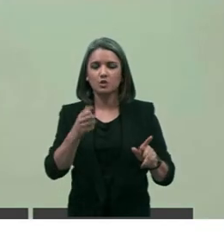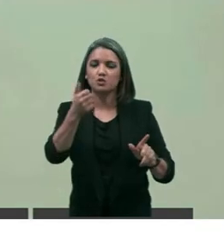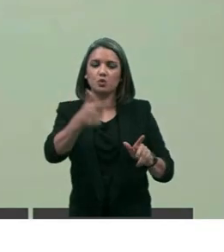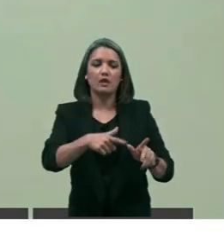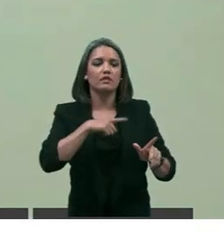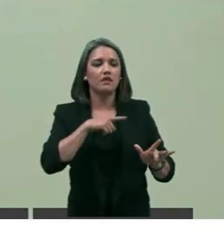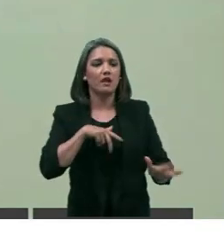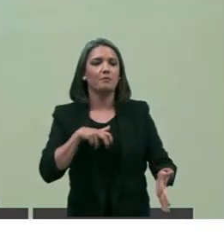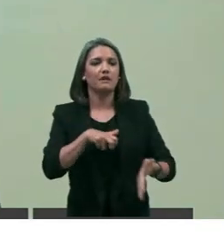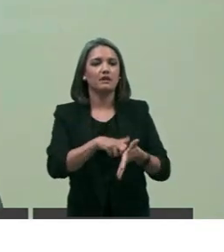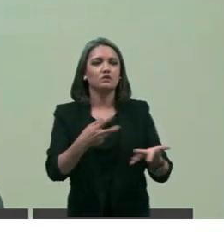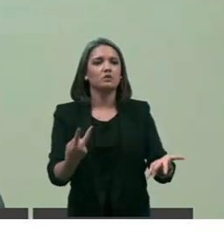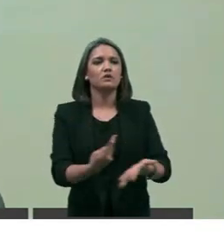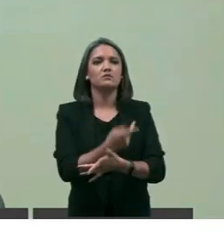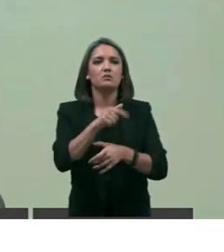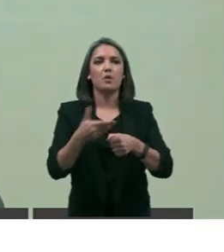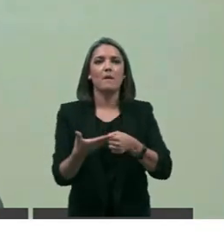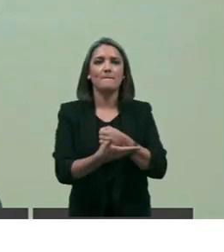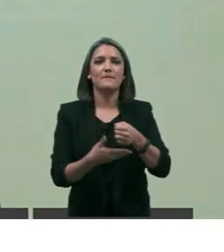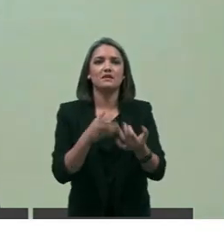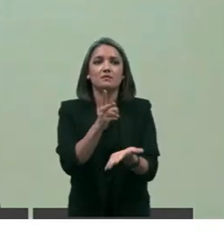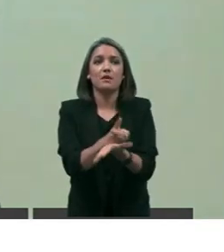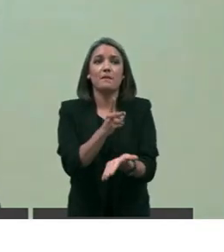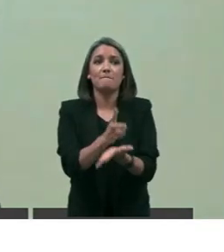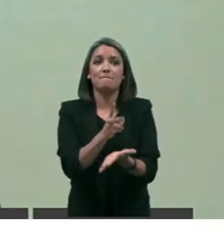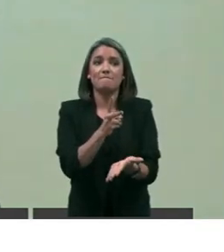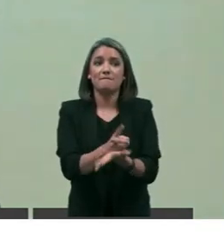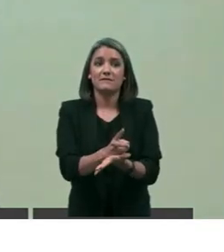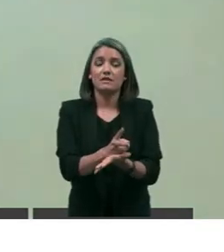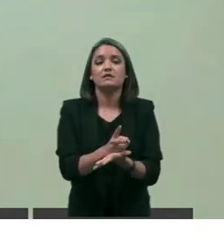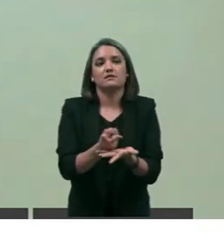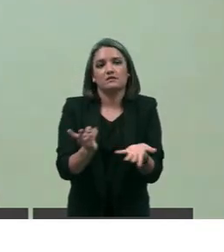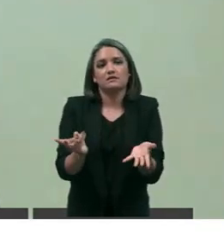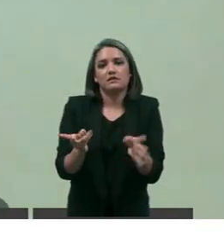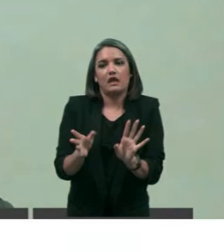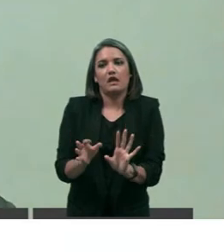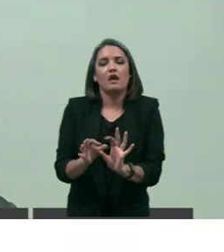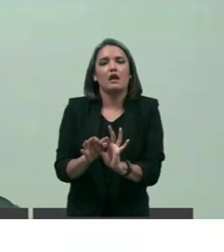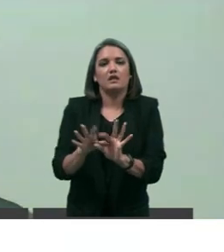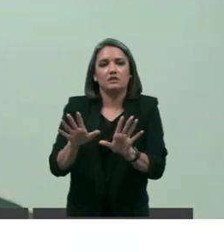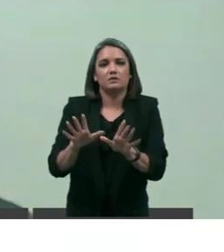penalidade, como fundamento para a manutenção da disponibilidade.